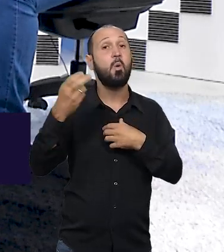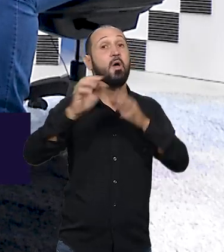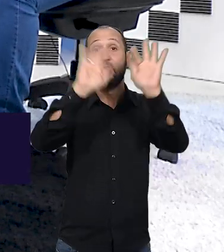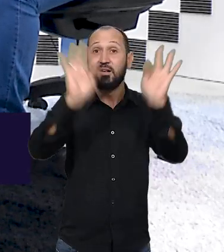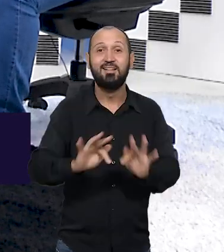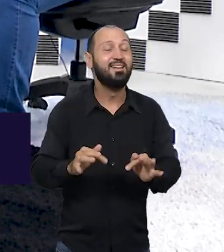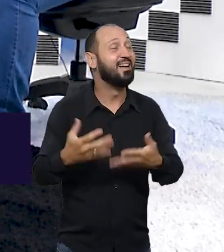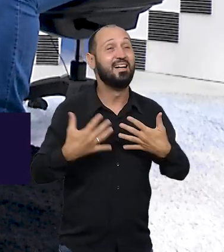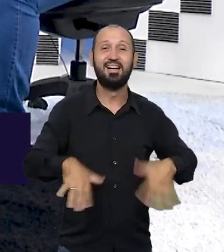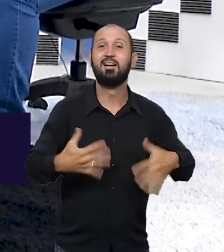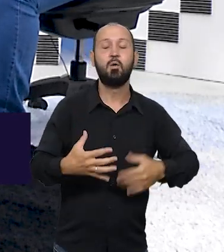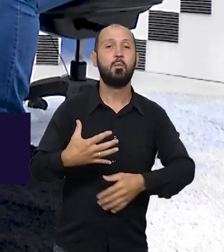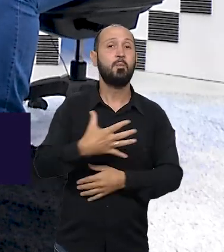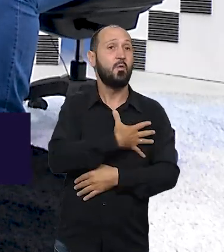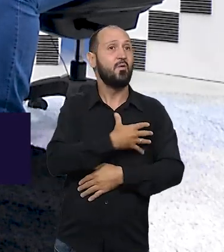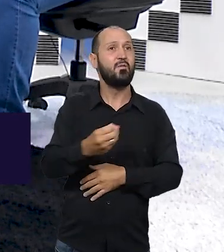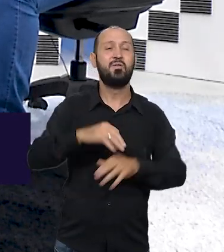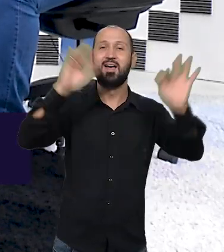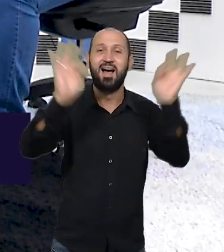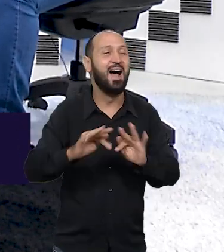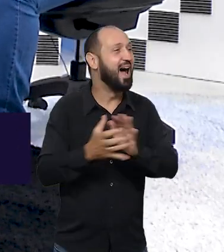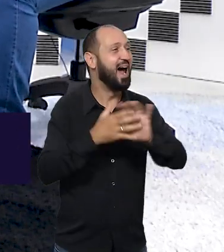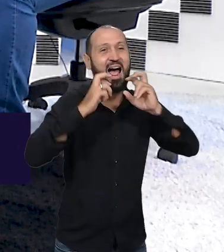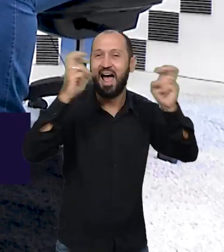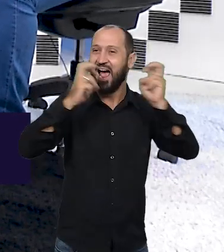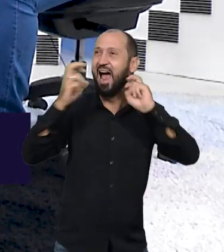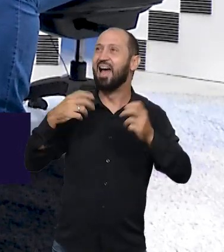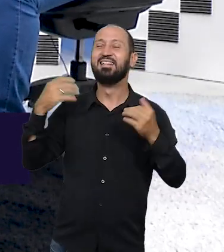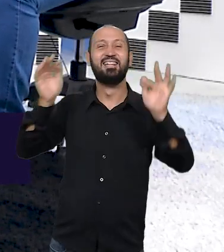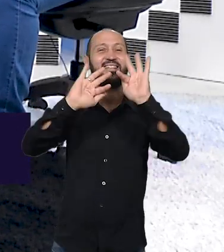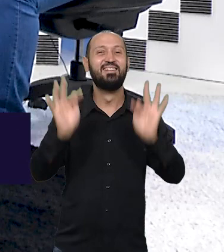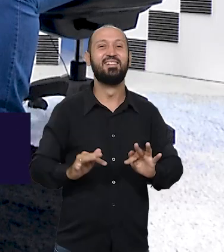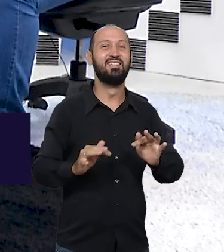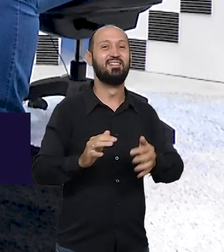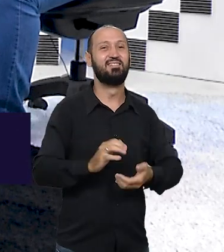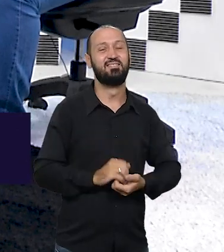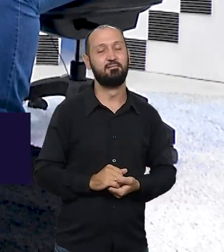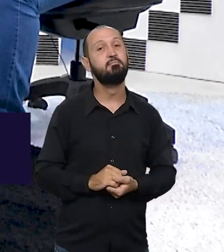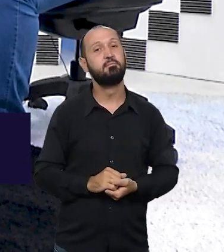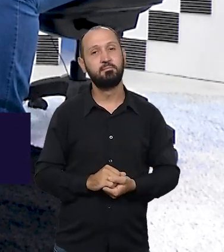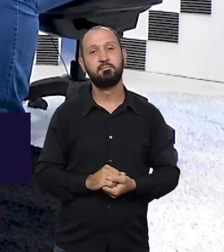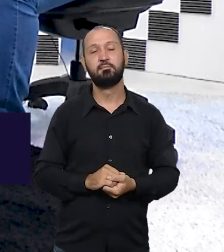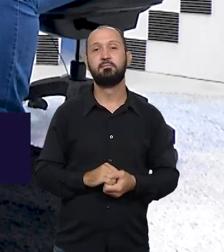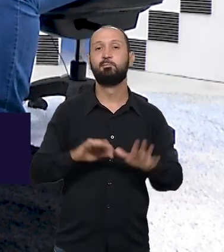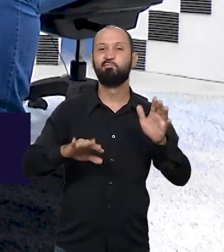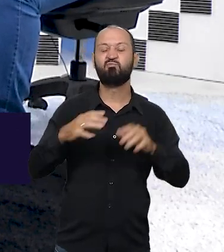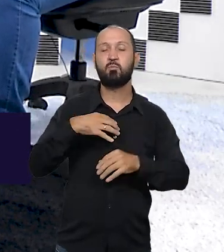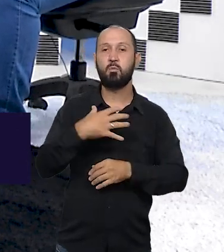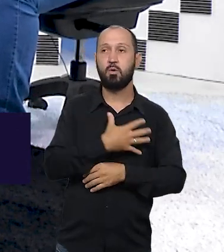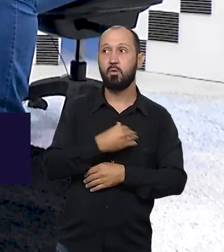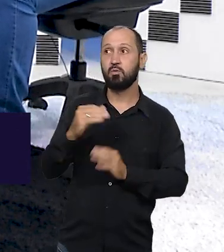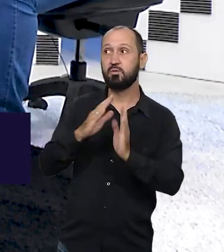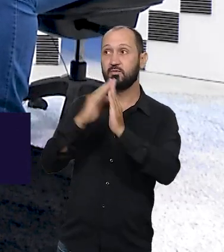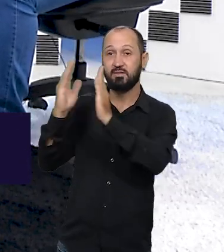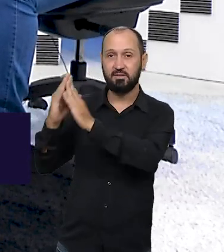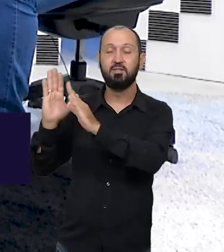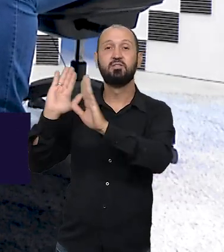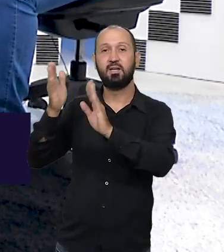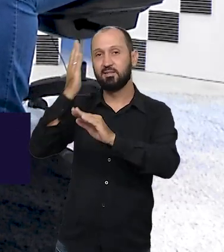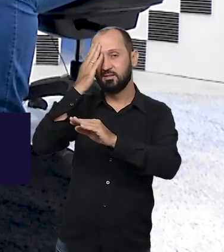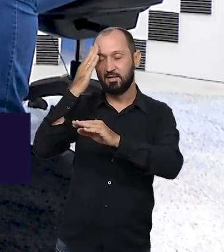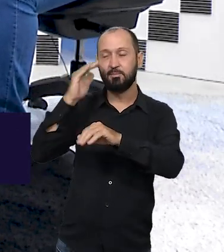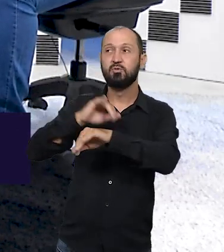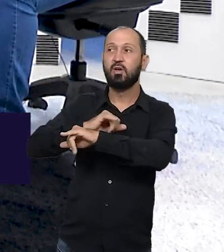casa porque ele está feliz, né? Então, quer dizer, mas graças a Deus meus vizinhos sabem, né? A gente já conversou sobre isso. E aí, pelo menos, tem aqui, o